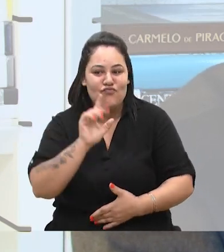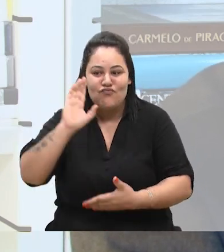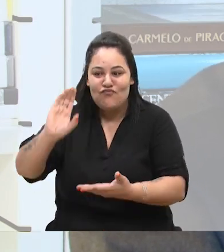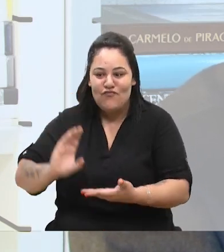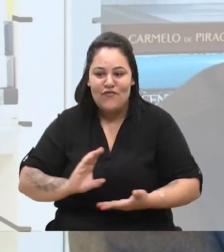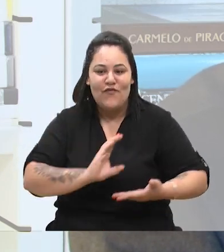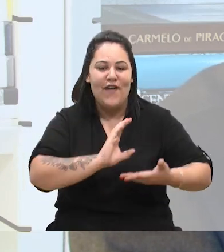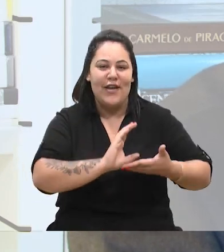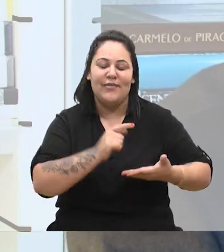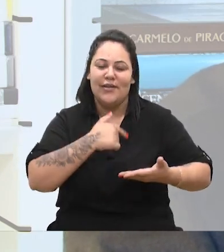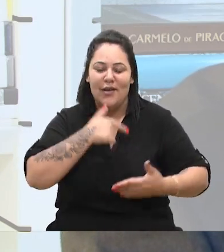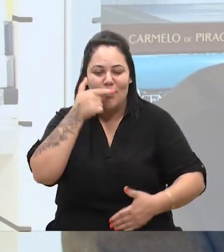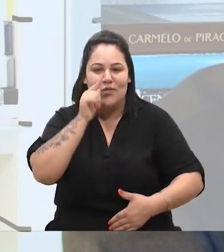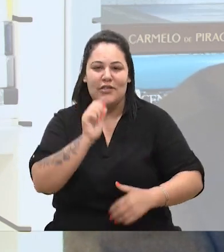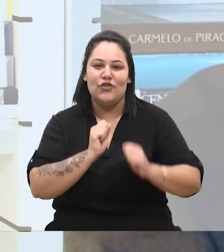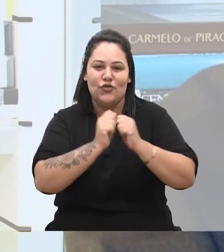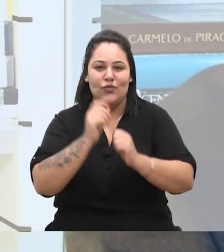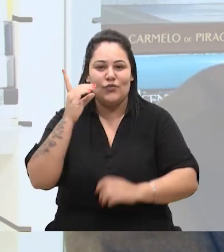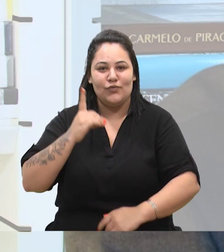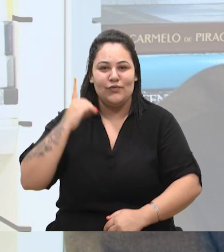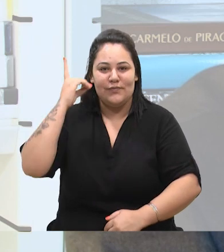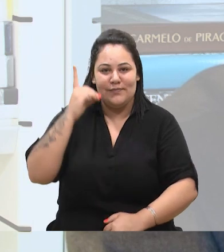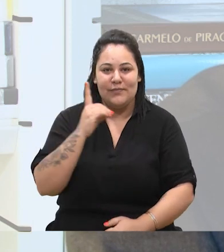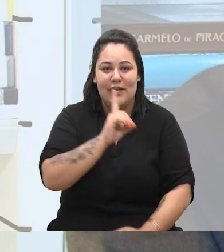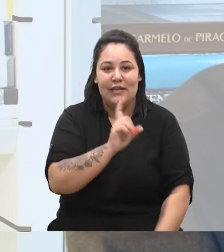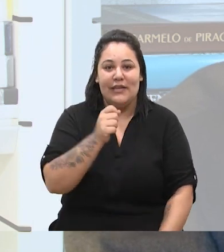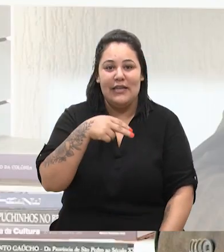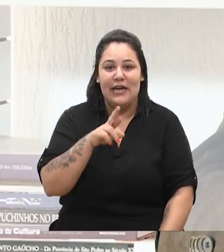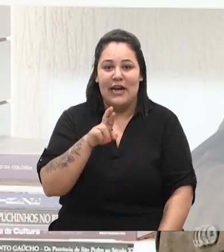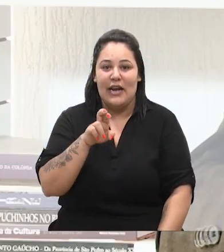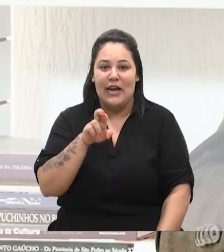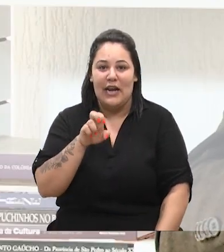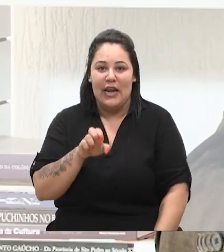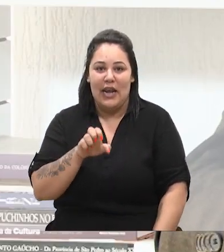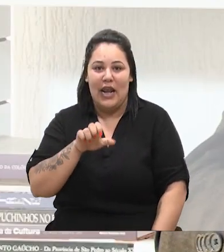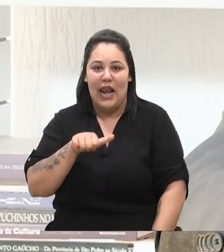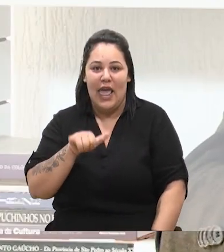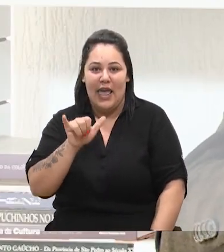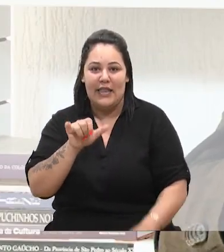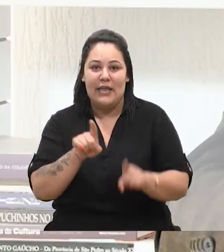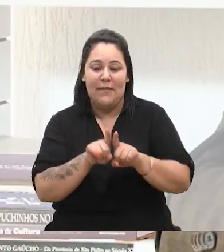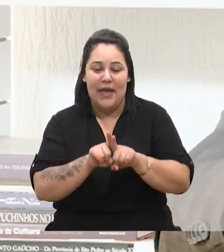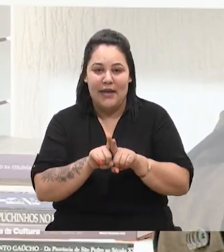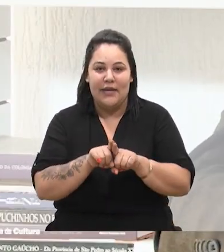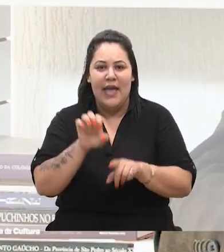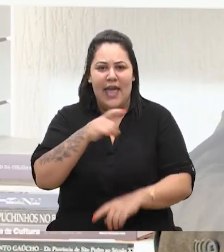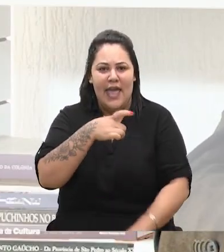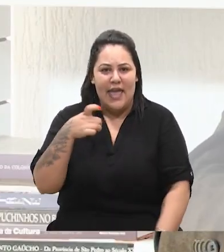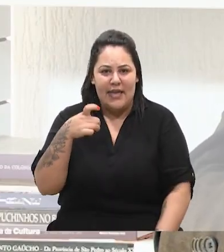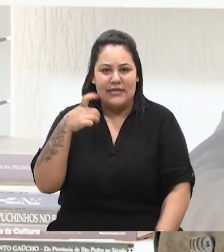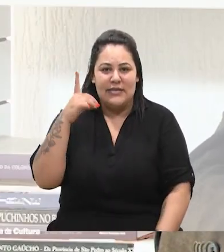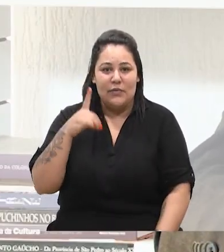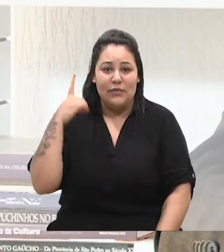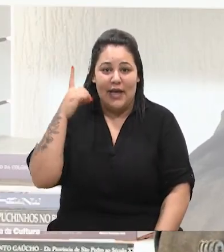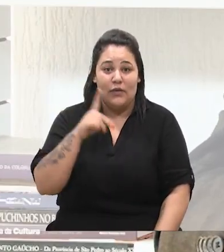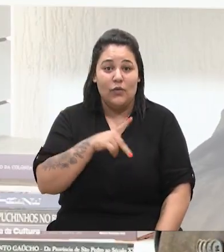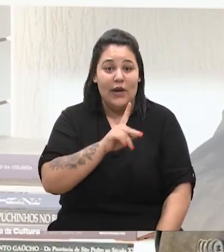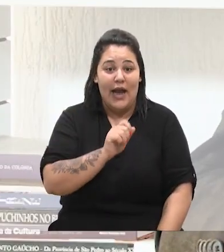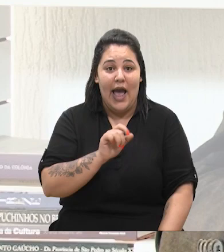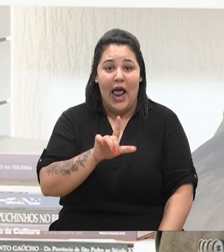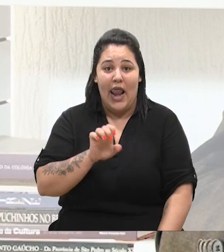parlamentares, que acabei conseguindo através do deputado federal Darley de Deus, também com o deputado ex-deputado federal